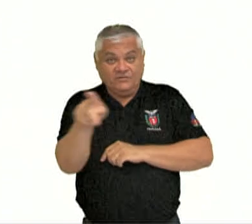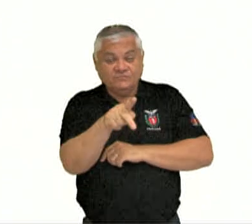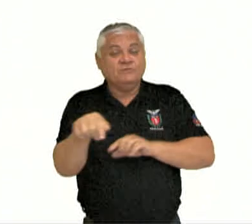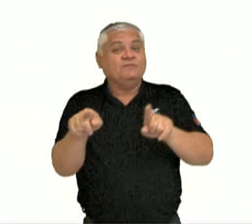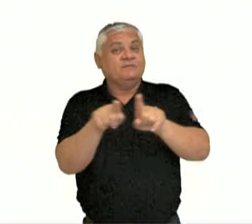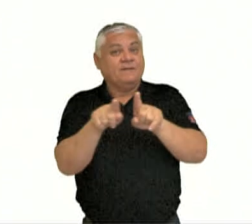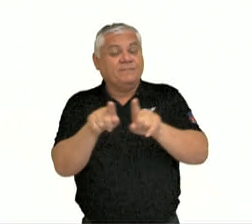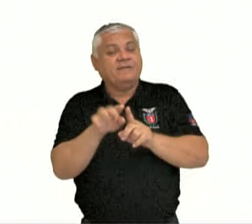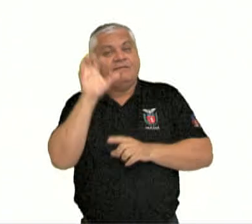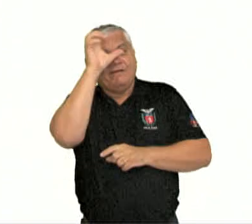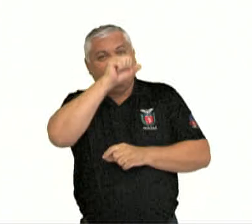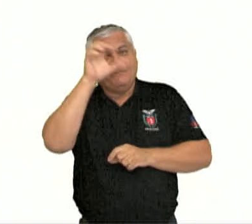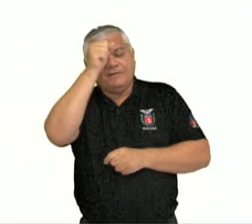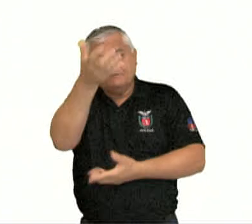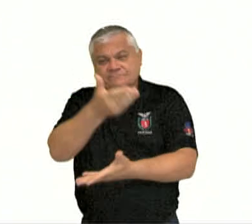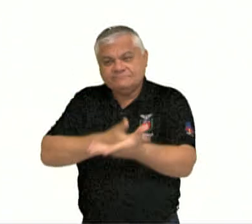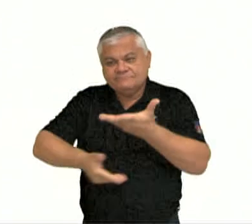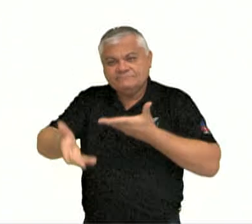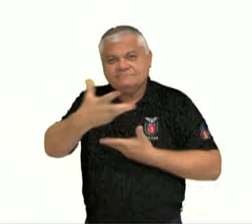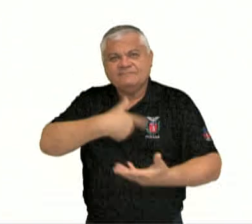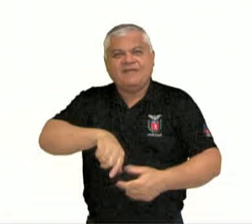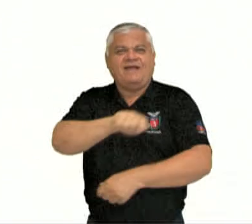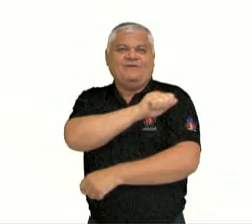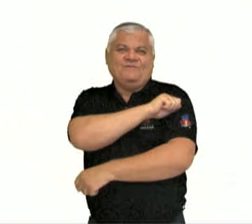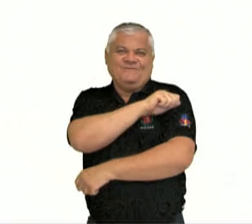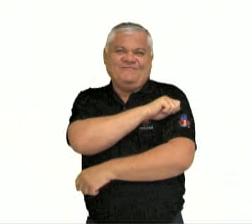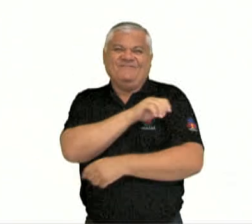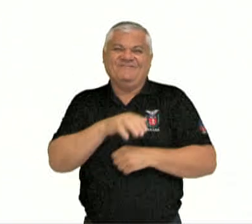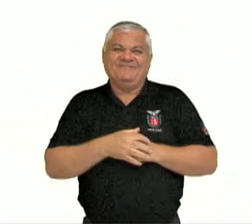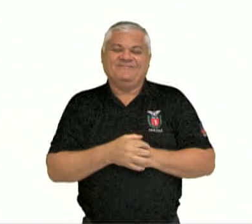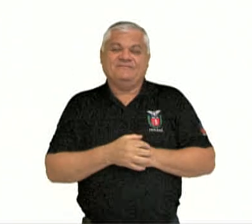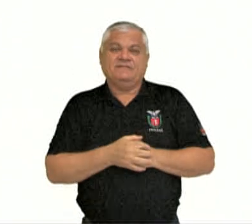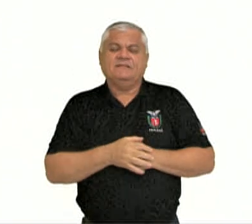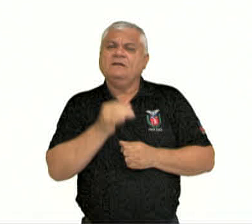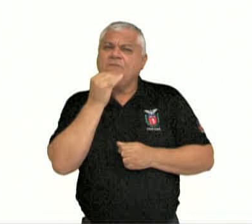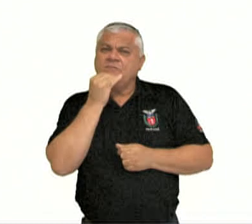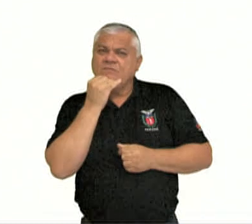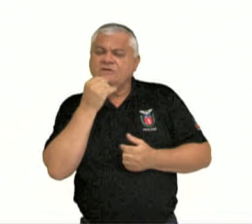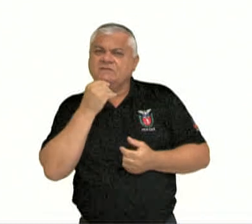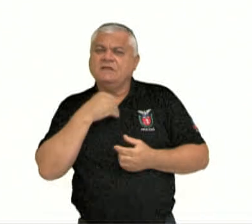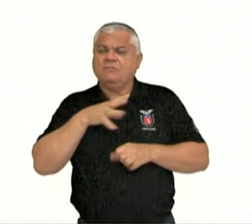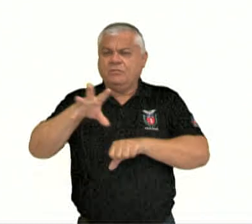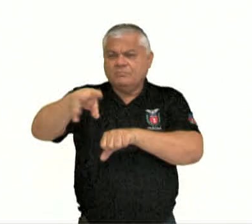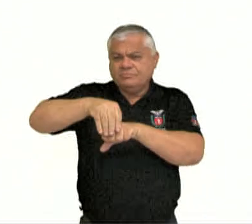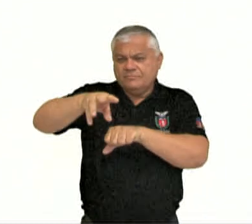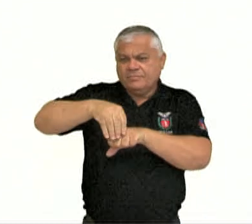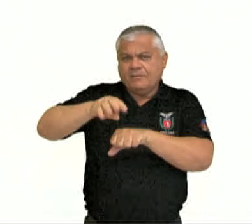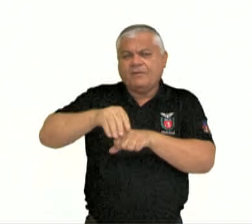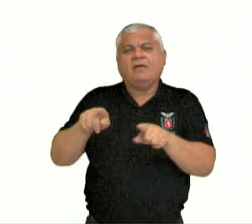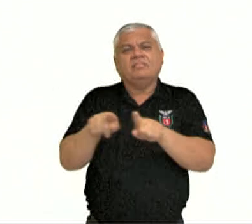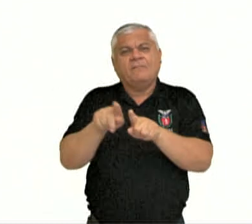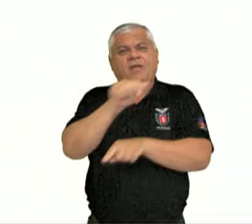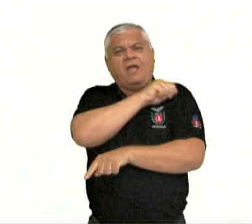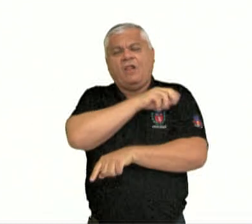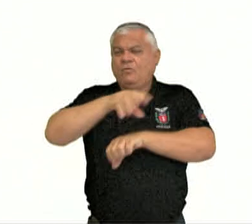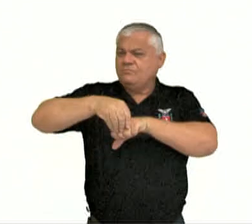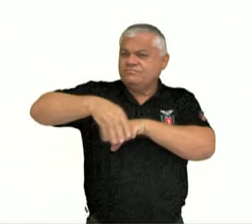na participação e cooperação, no intercâmbio de saberes gerados no espaço de